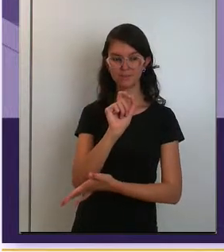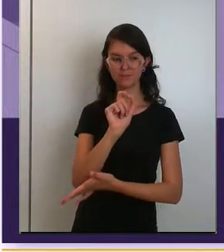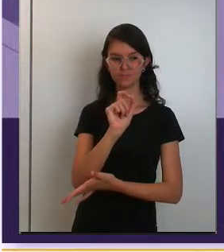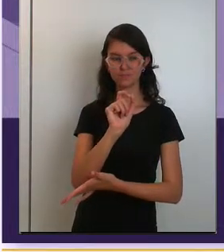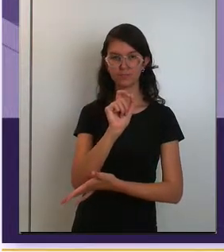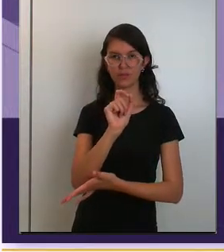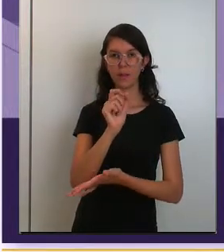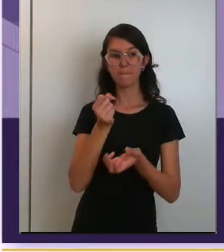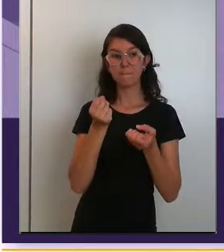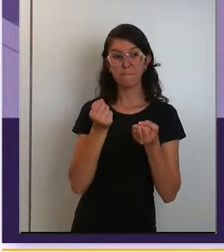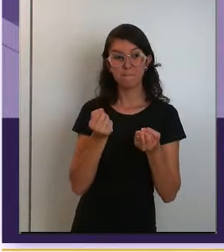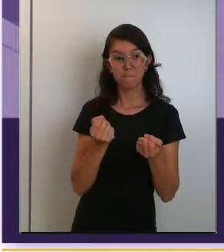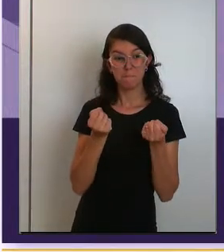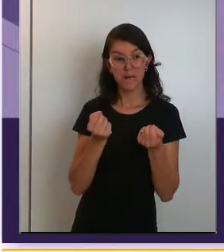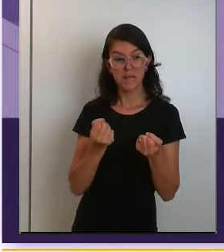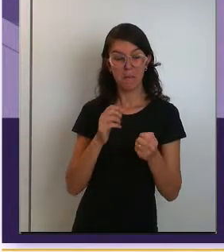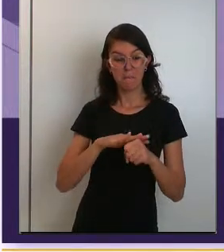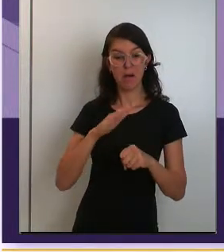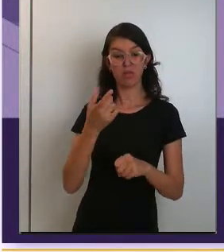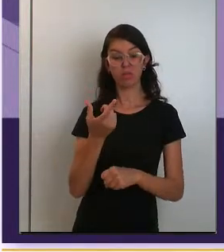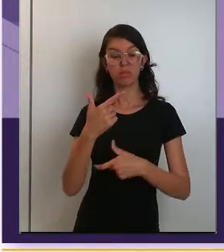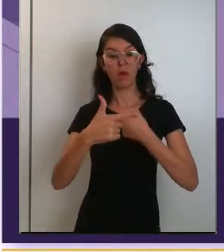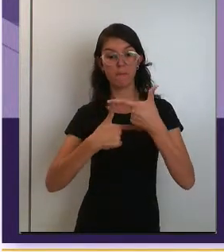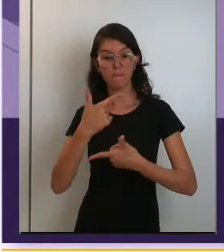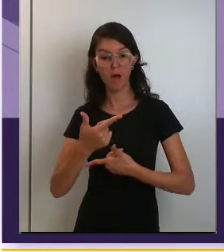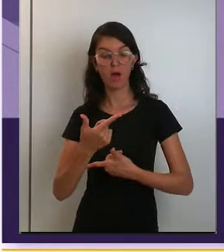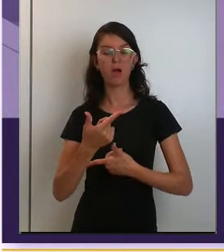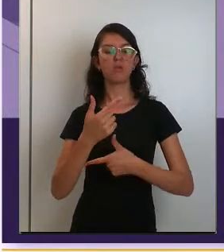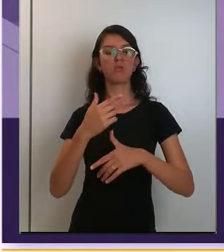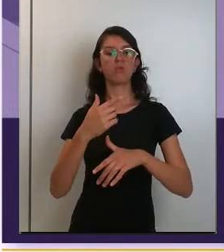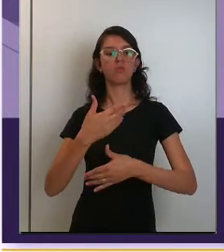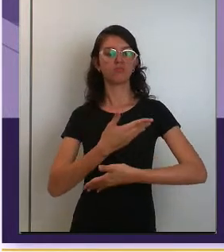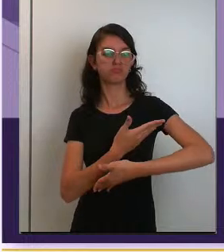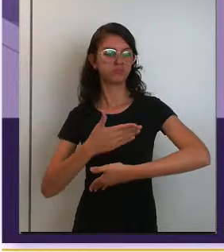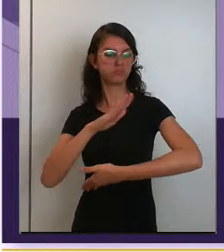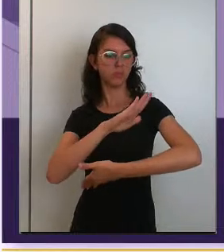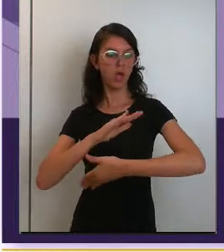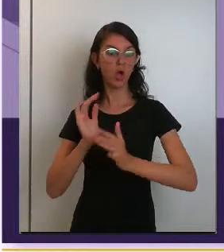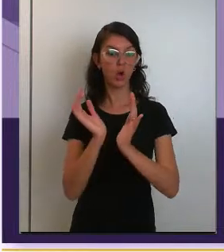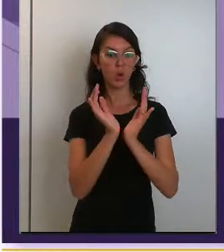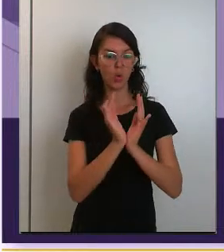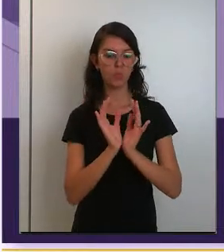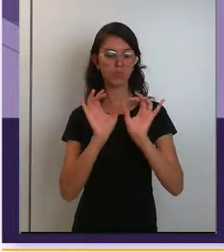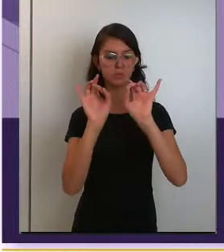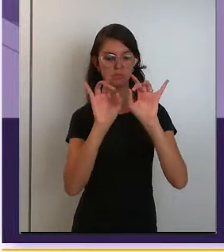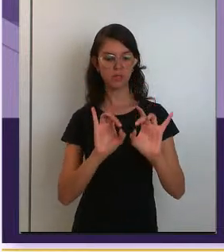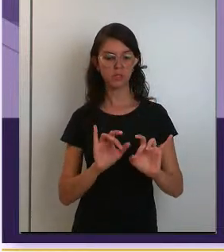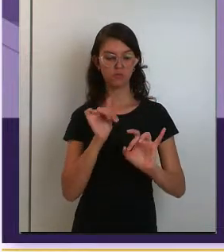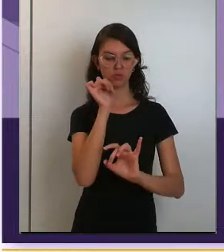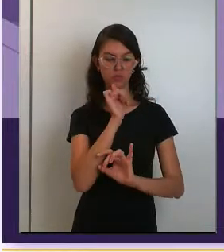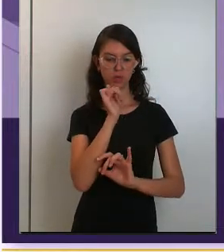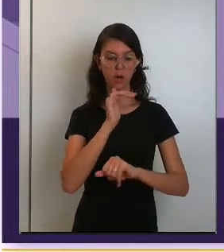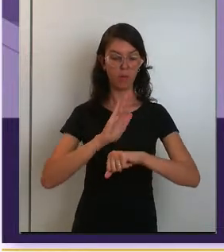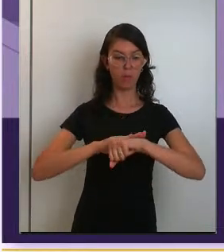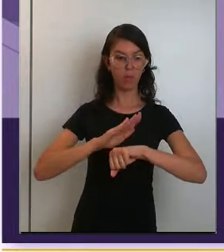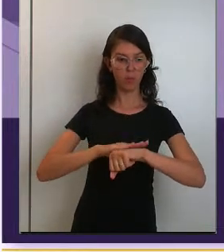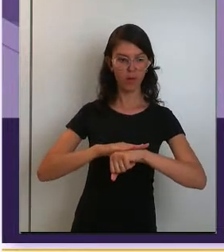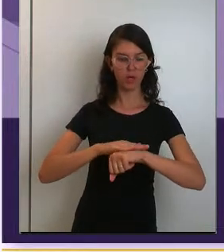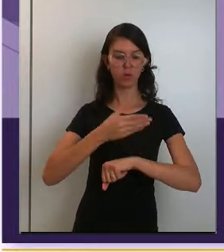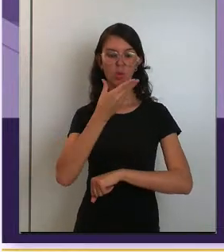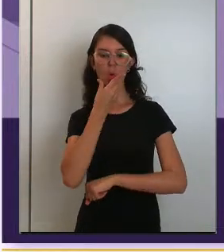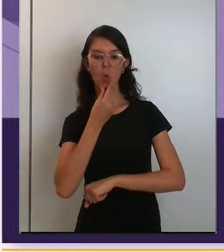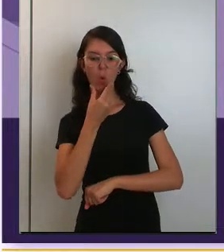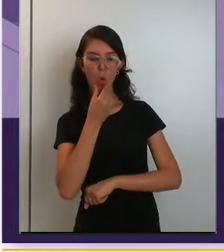do trabalho reprodutivo não remunerado para grupos específicos de mulheres. A partir do momento em que o homem e a